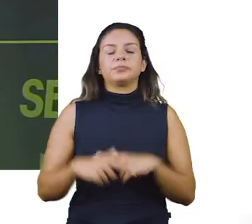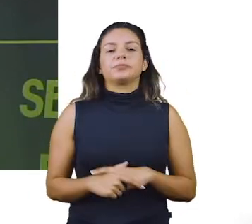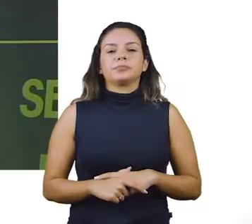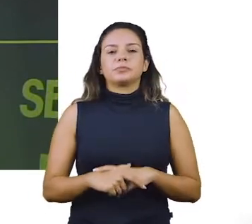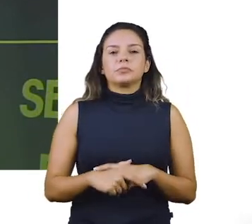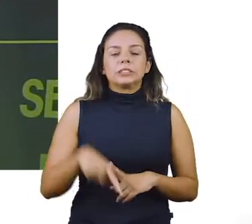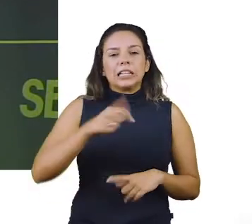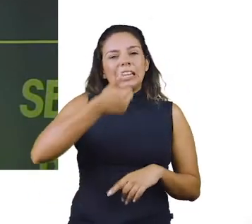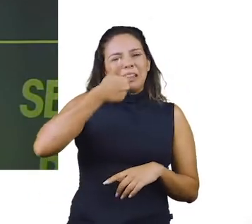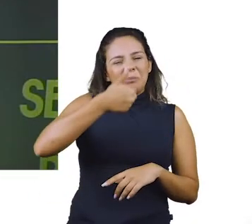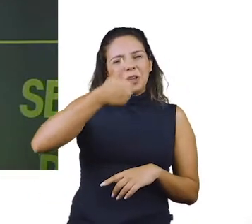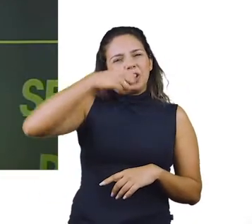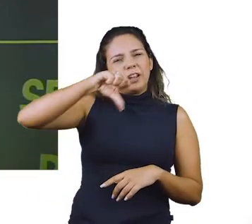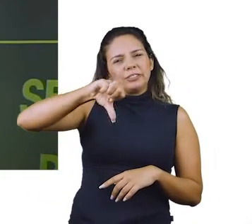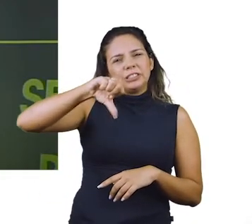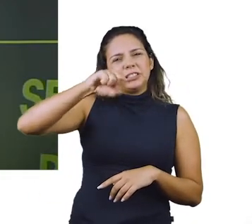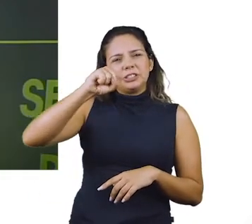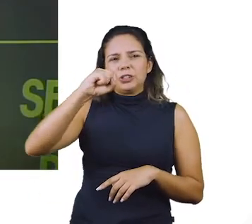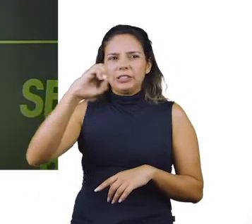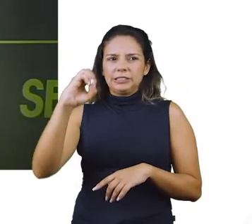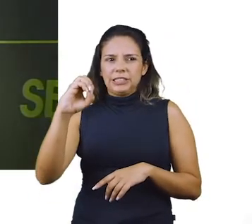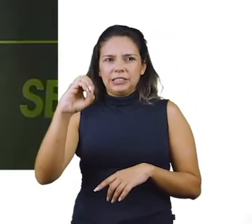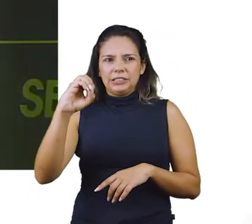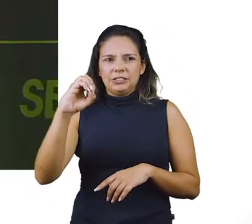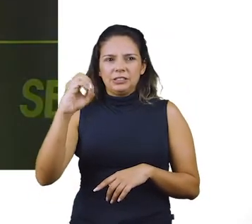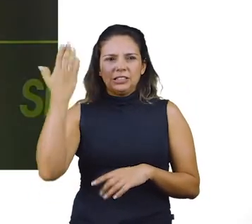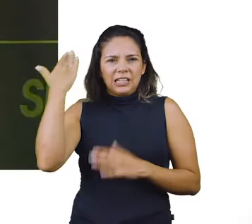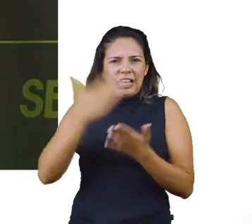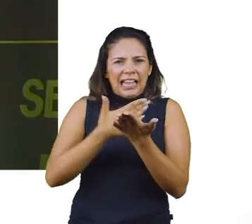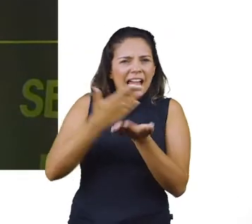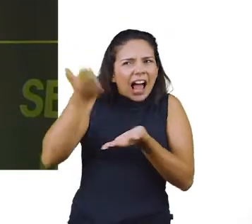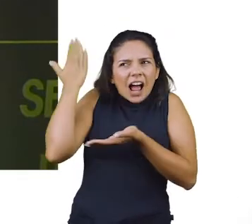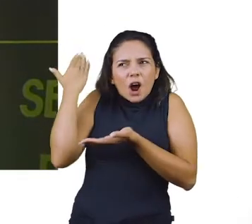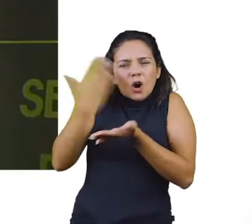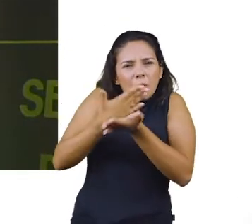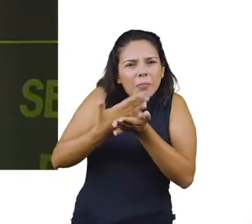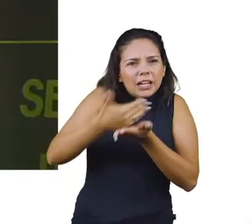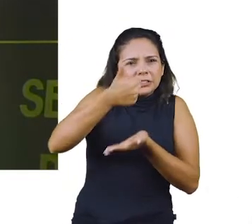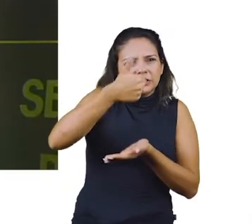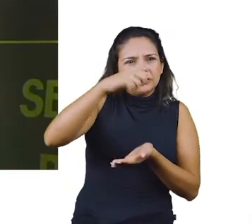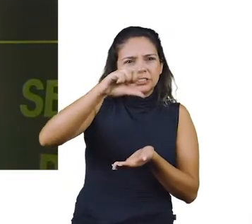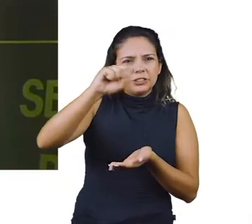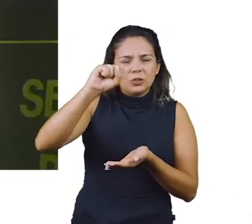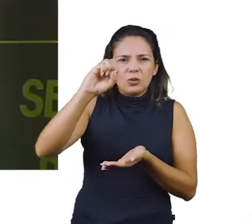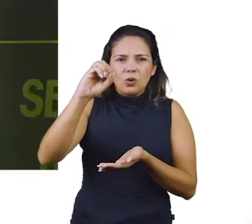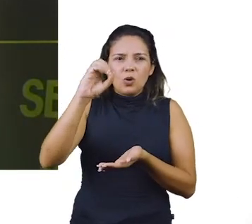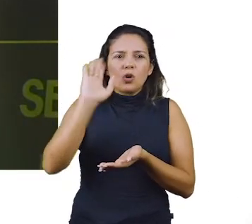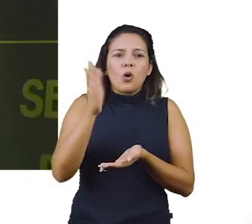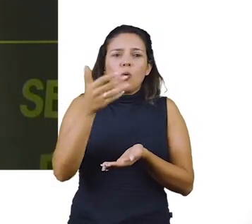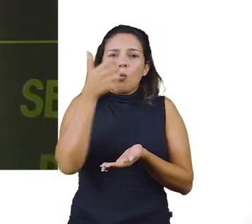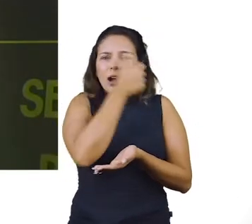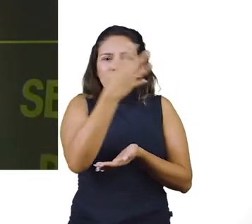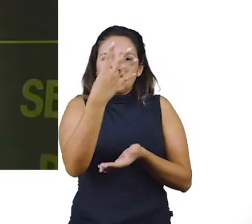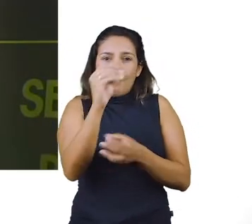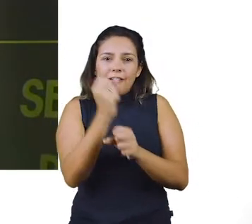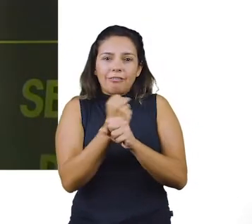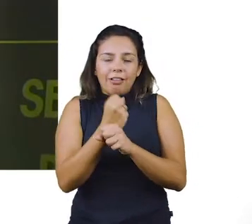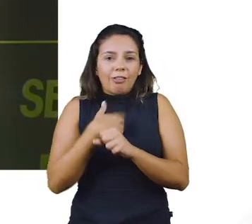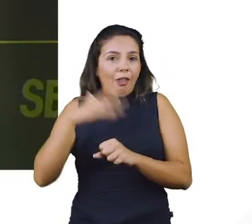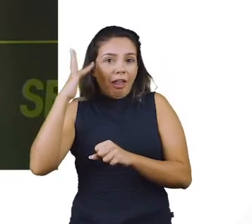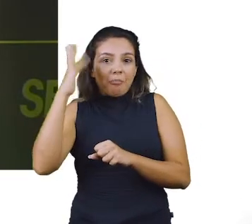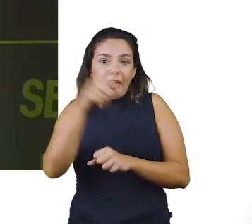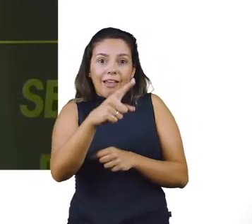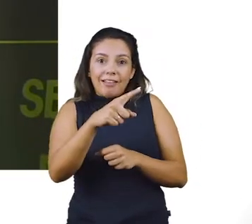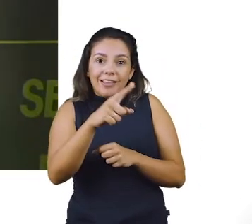mostra uma figura abstrata. Não é? No início de 1980, então já fazem 40 anos, eu me lembrei dessa